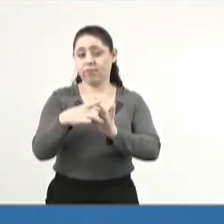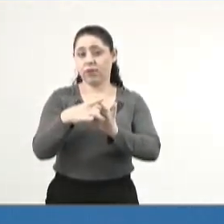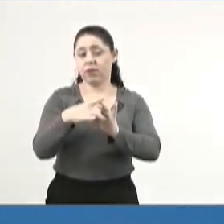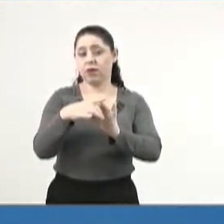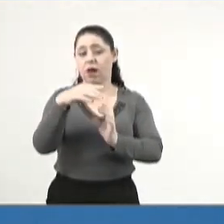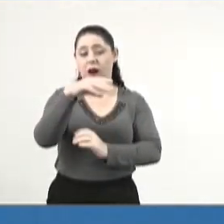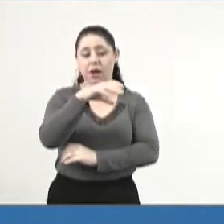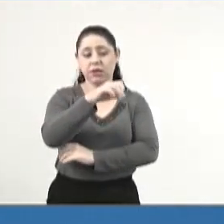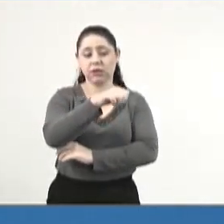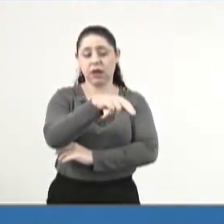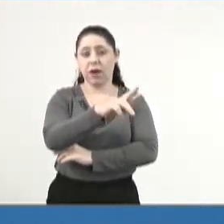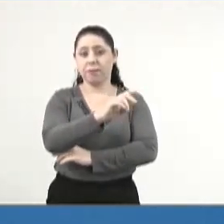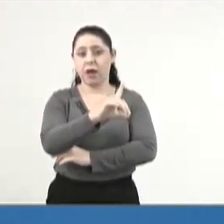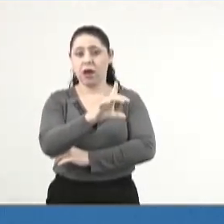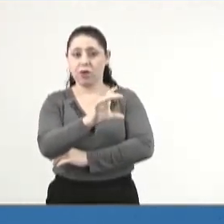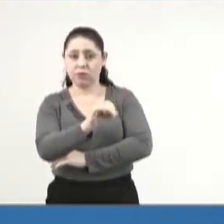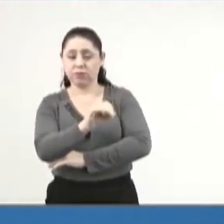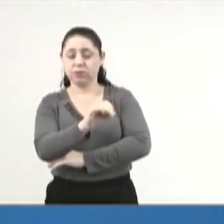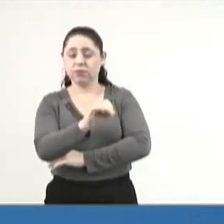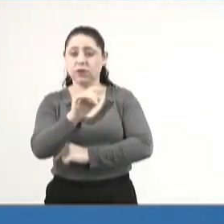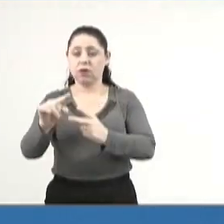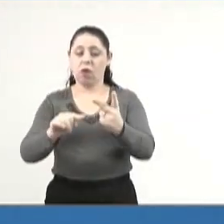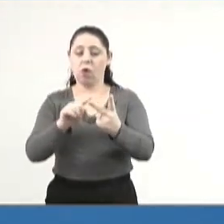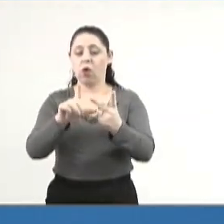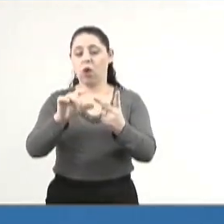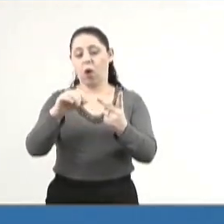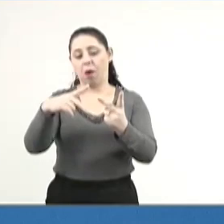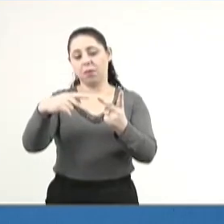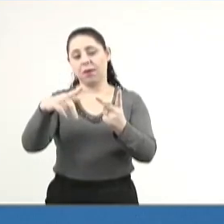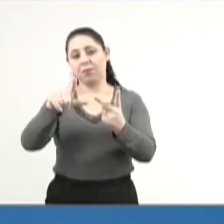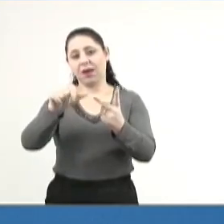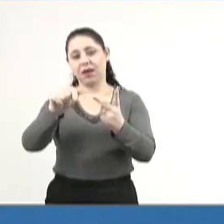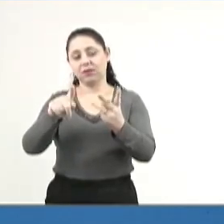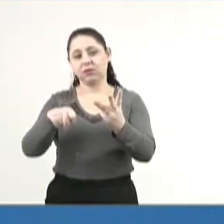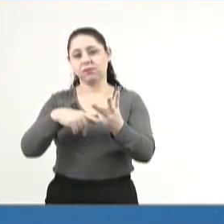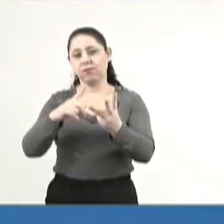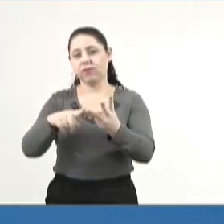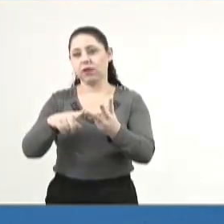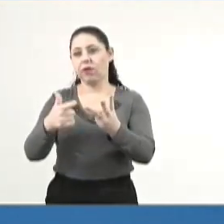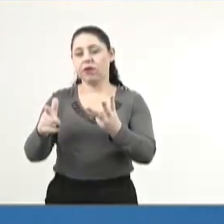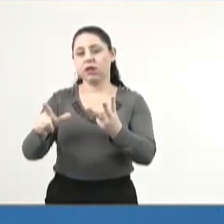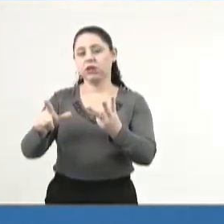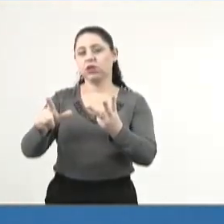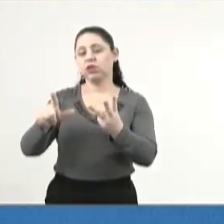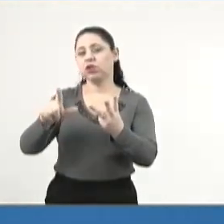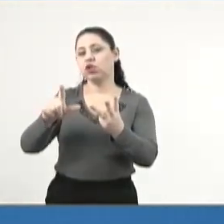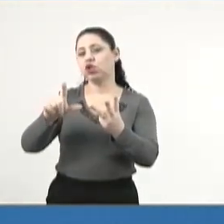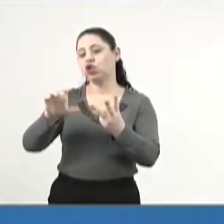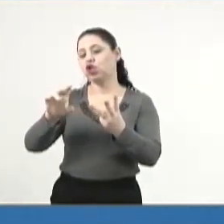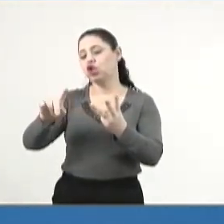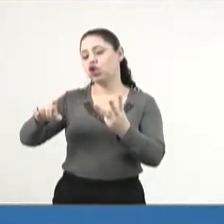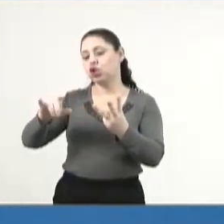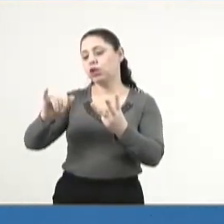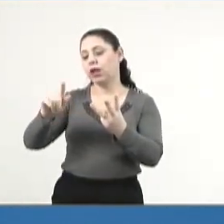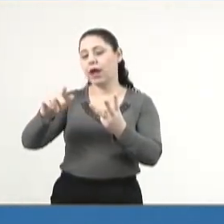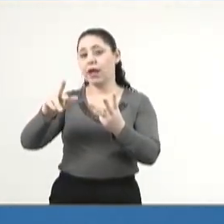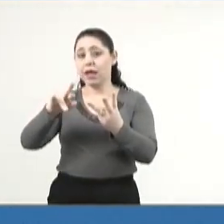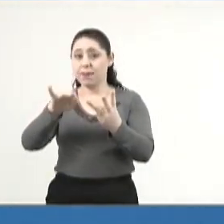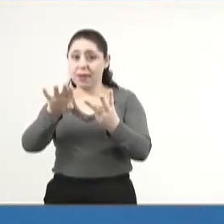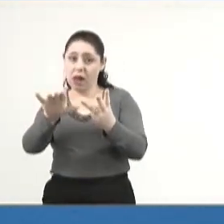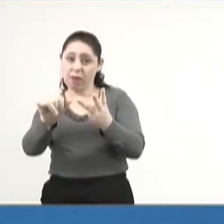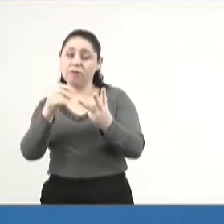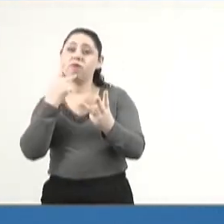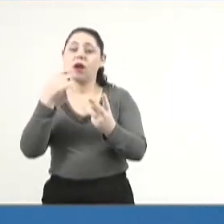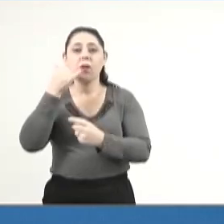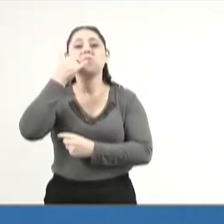Carmelo Peralta a Filadélfia, Loma Plata e Mariscal Estigarribia, já falando em telefonia móvel